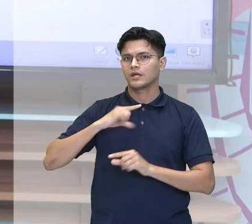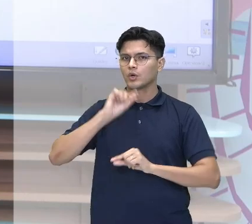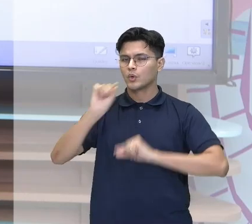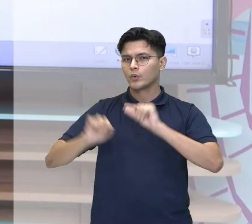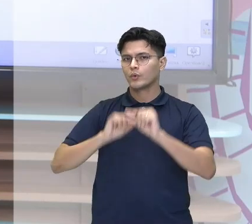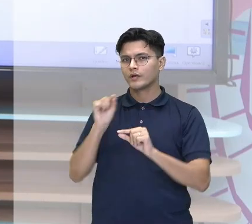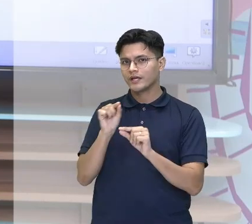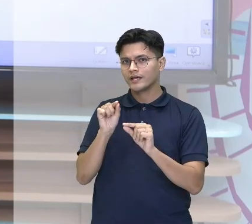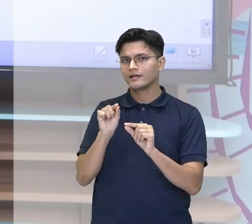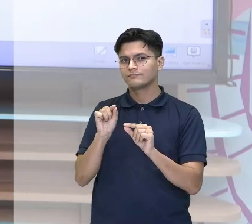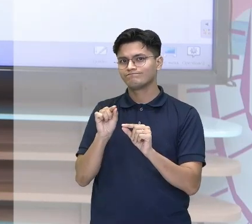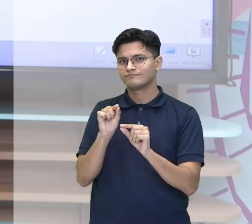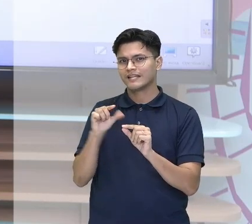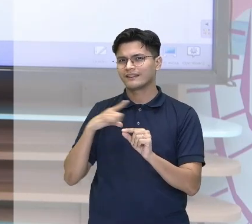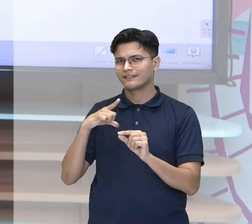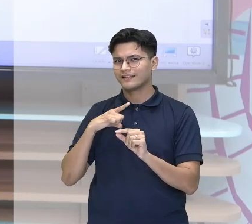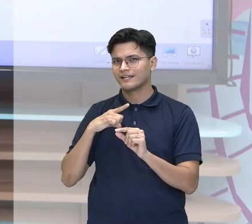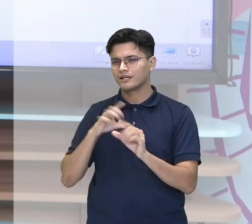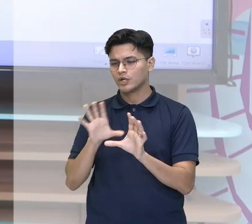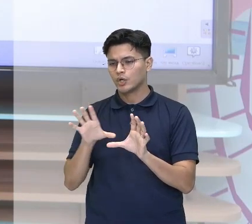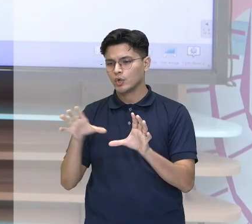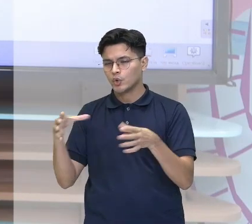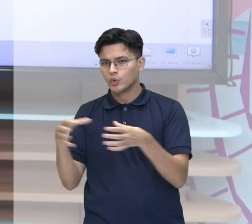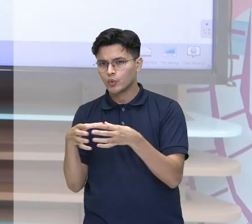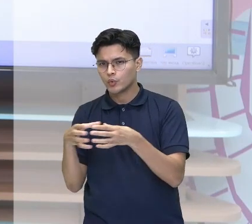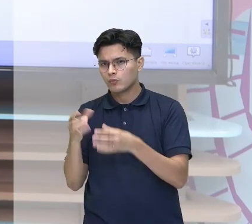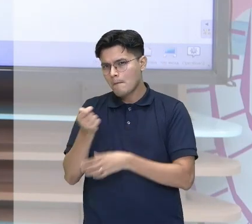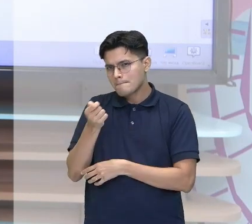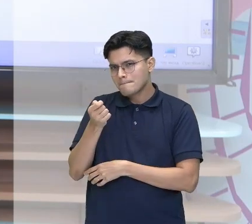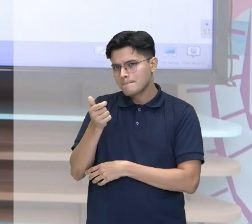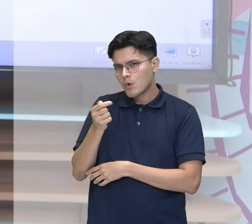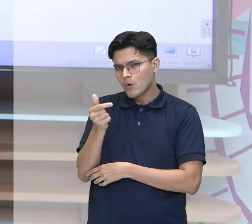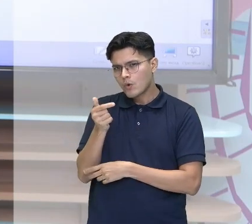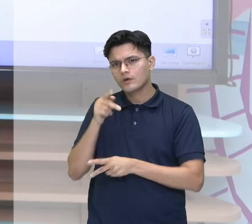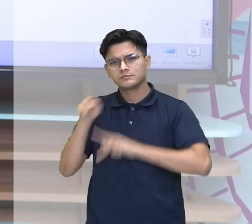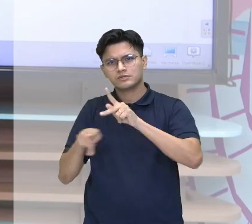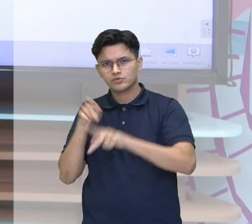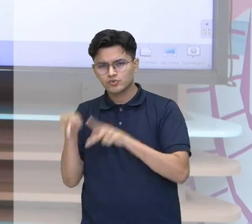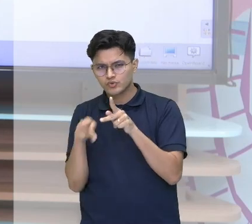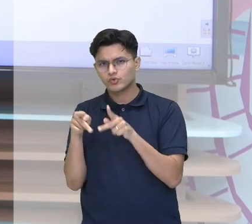de renda nas mãos de poucas pessoas, né? A gente pode